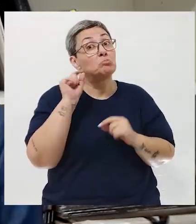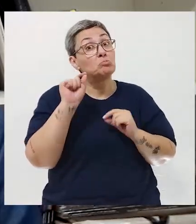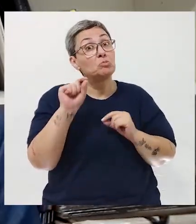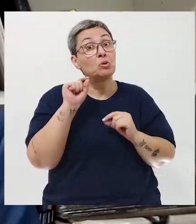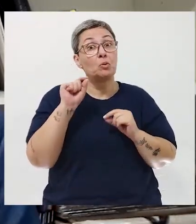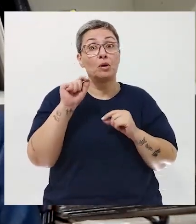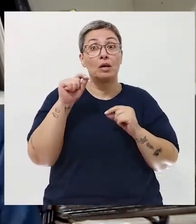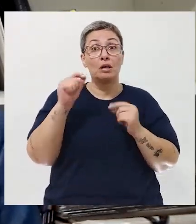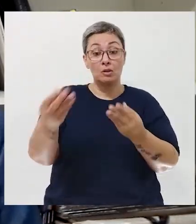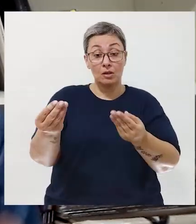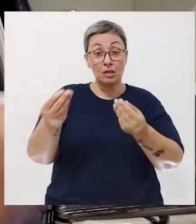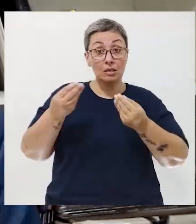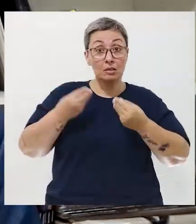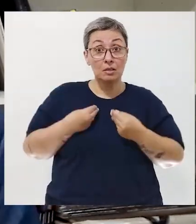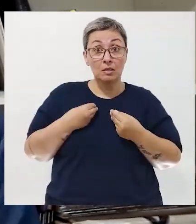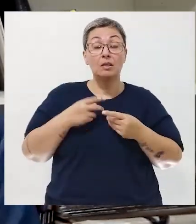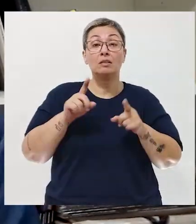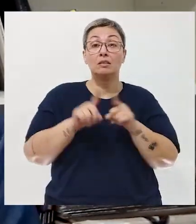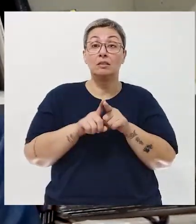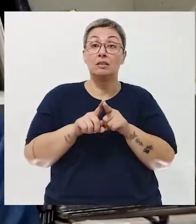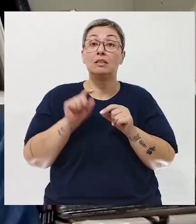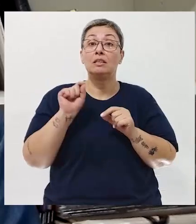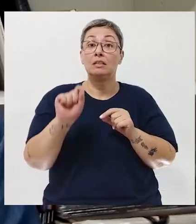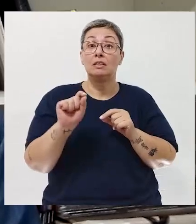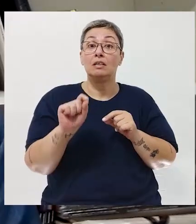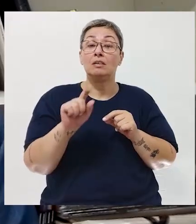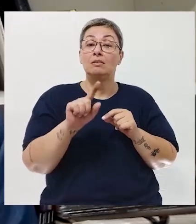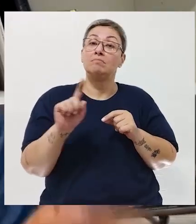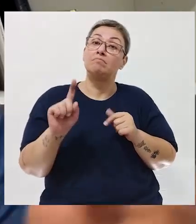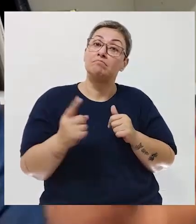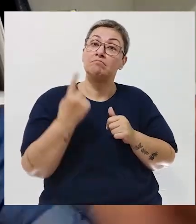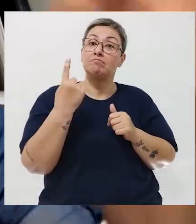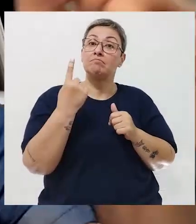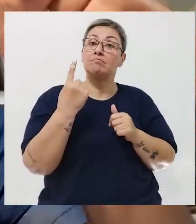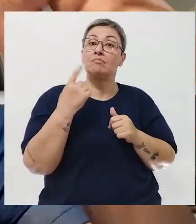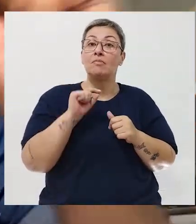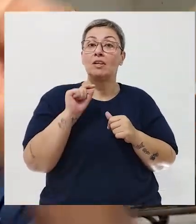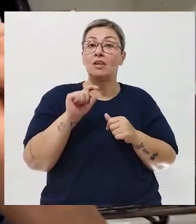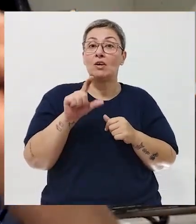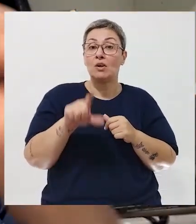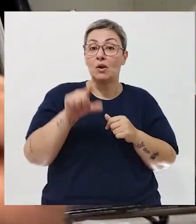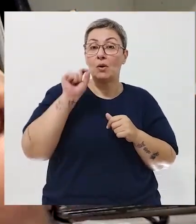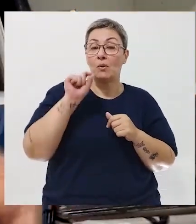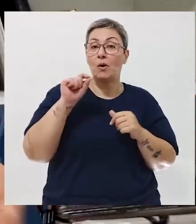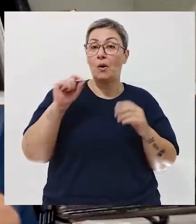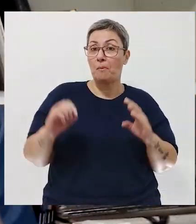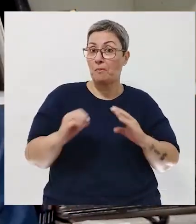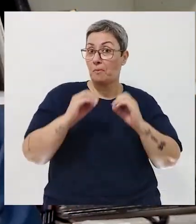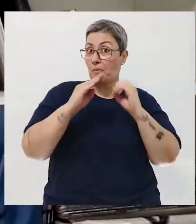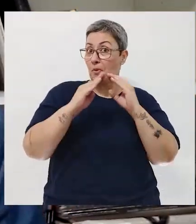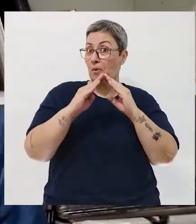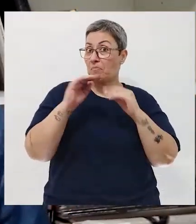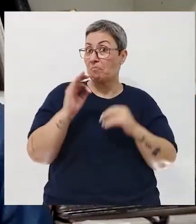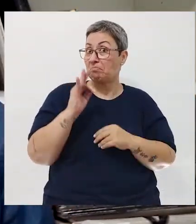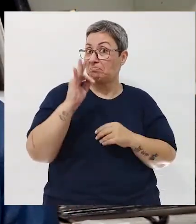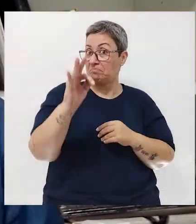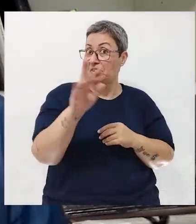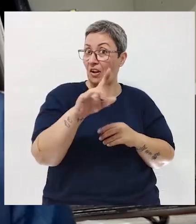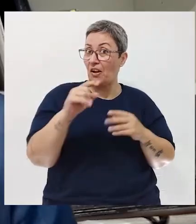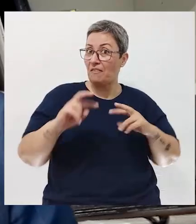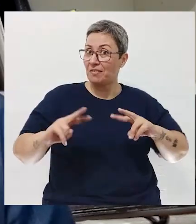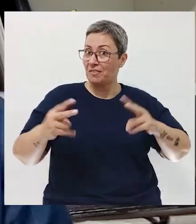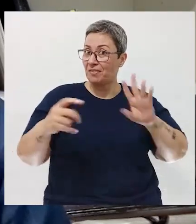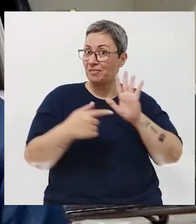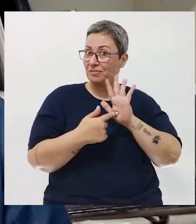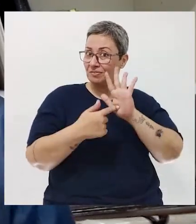Quem sabe ele traz uma dessas pesquisas para nós e em um dos nossos programas a